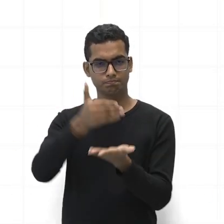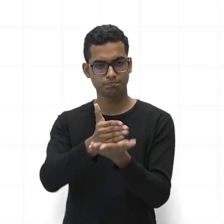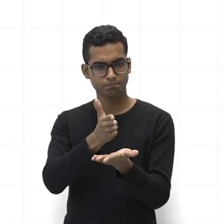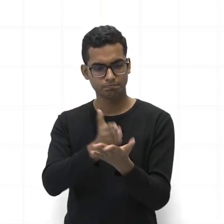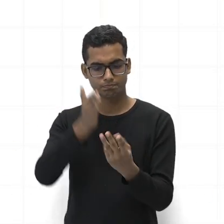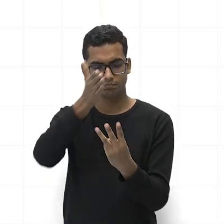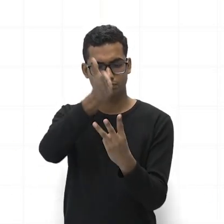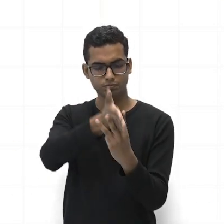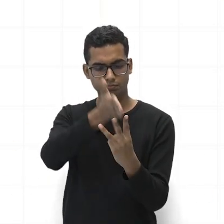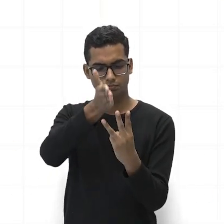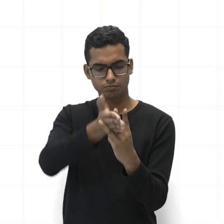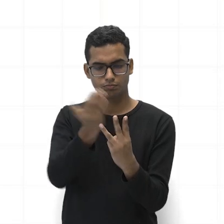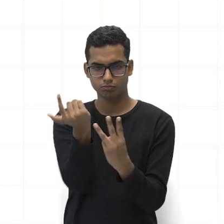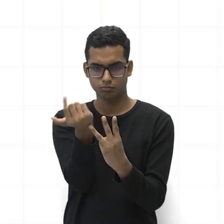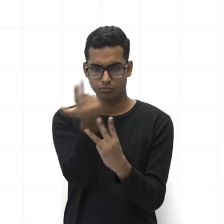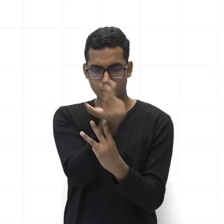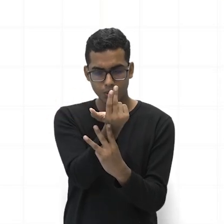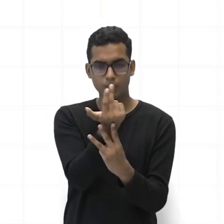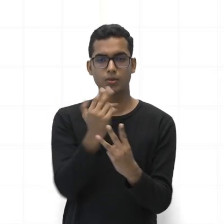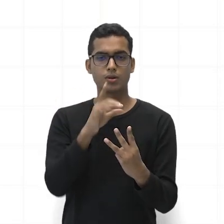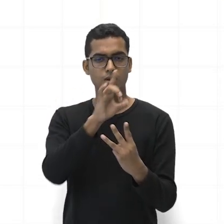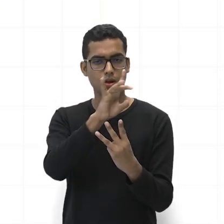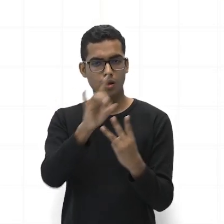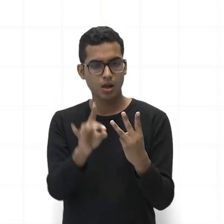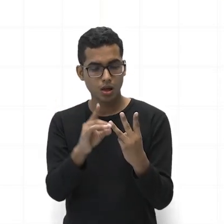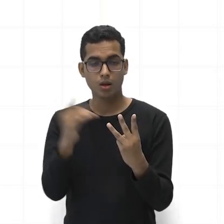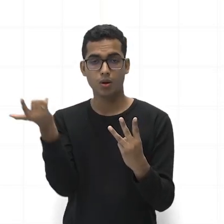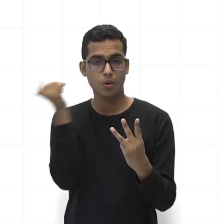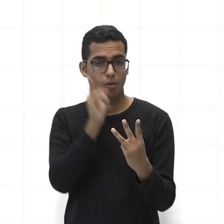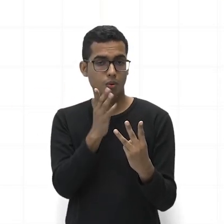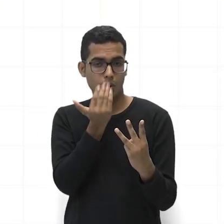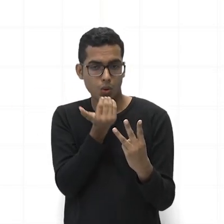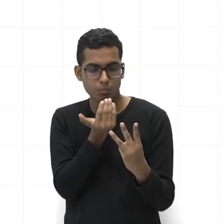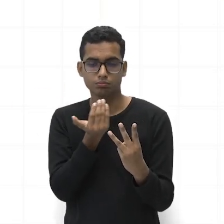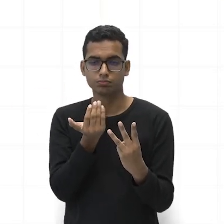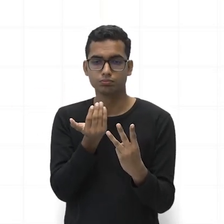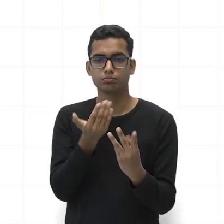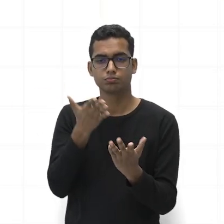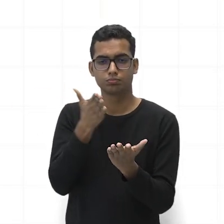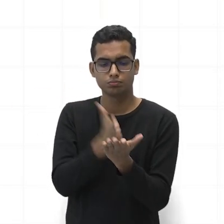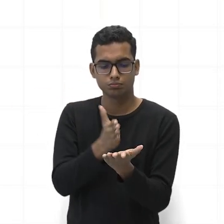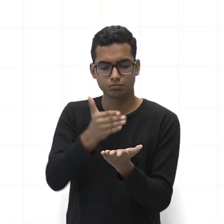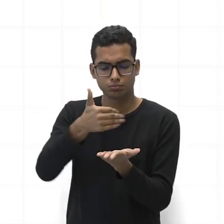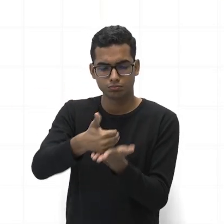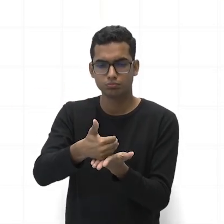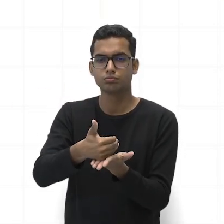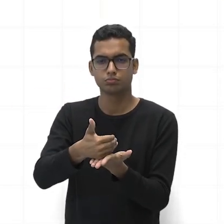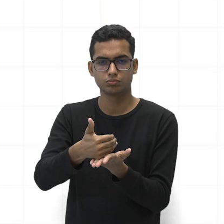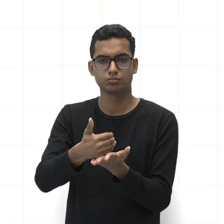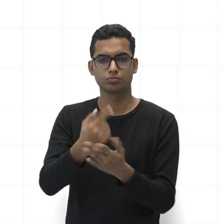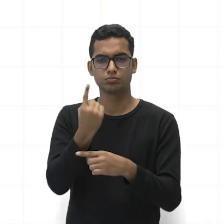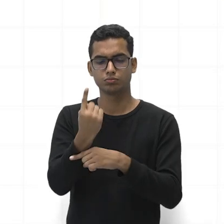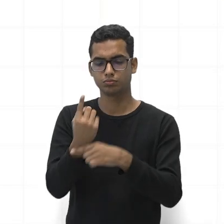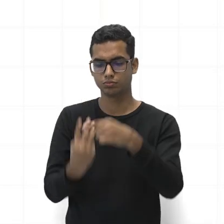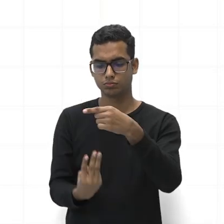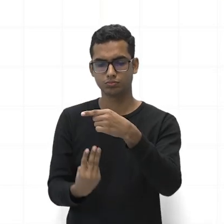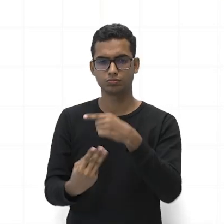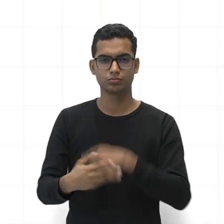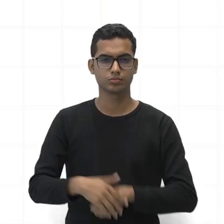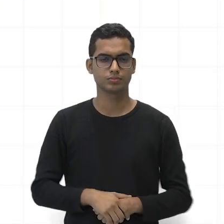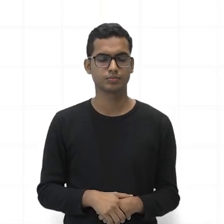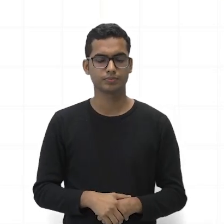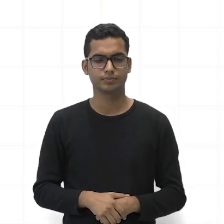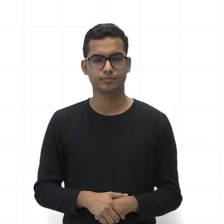iguais um bolo, de modo que cada um, Pedro e Isabela, cada um comeu aí 1/3 do bolo. Observa a imagem que o